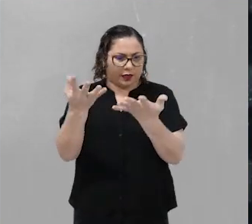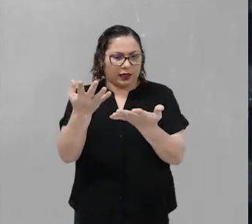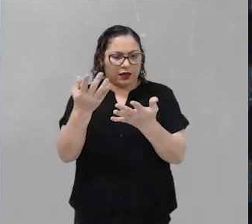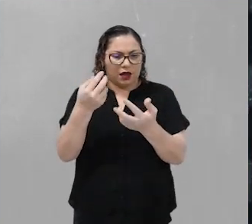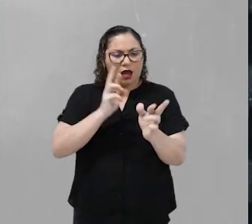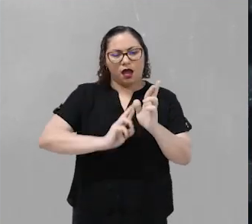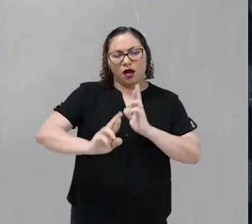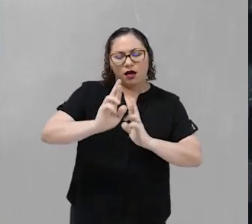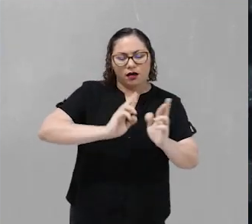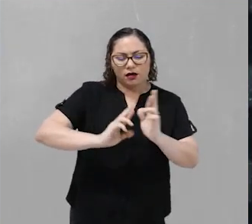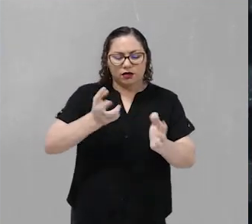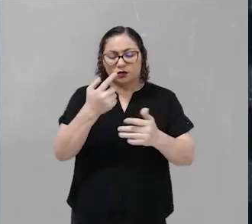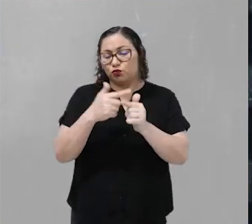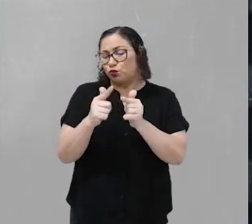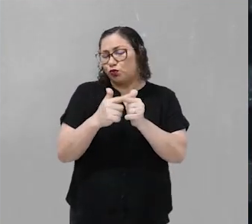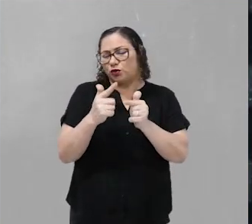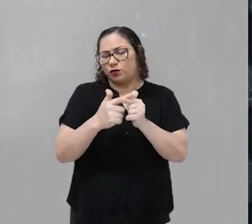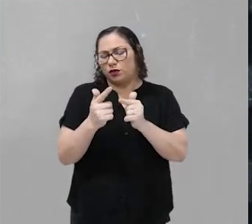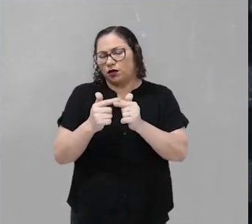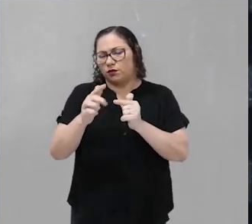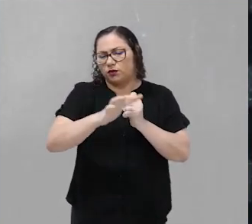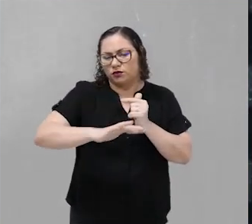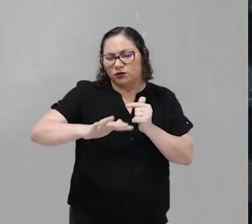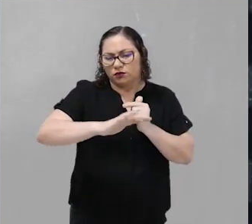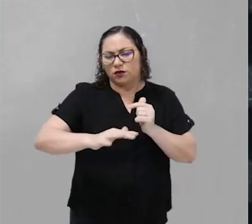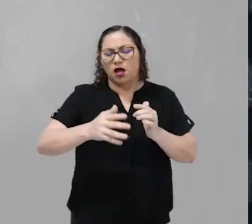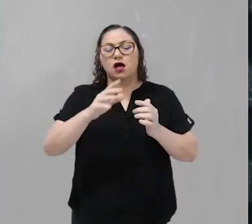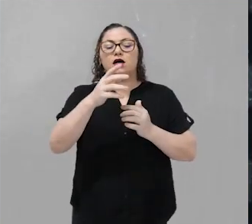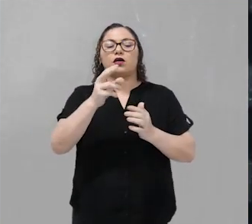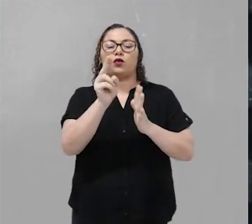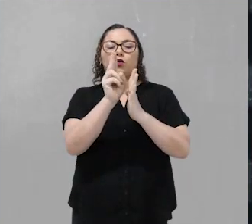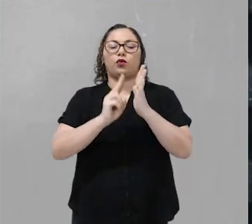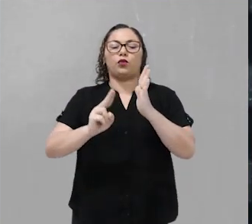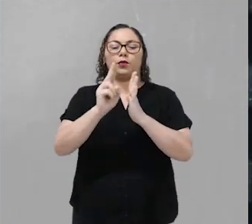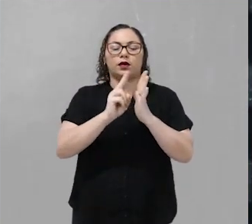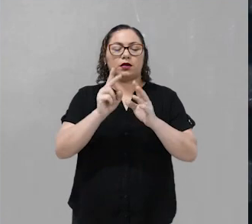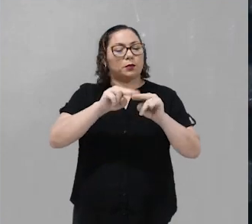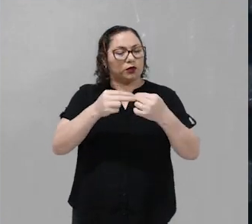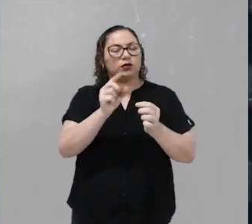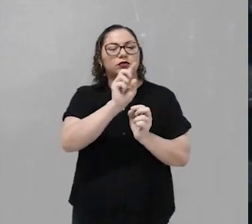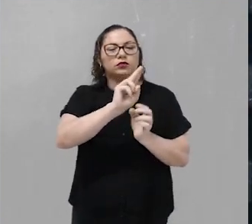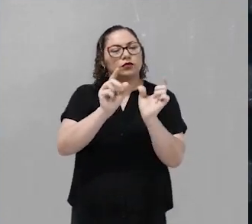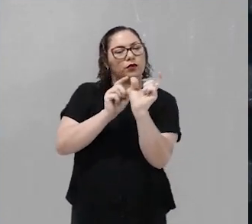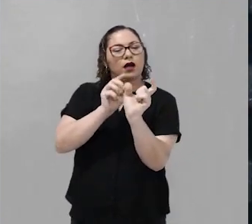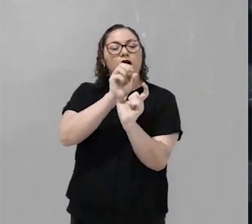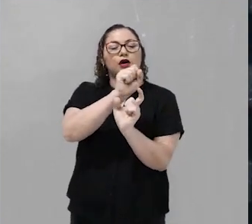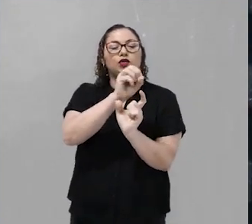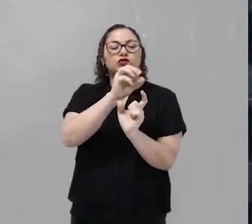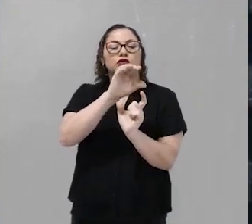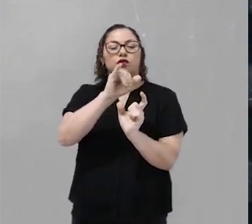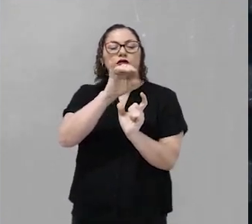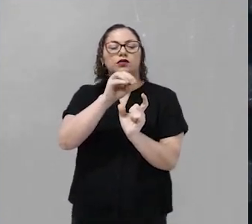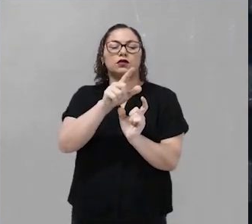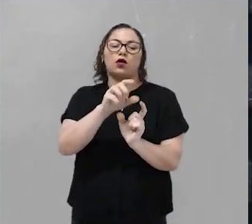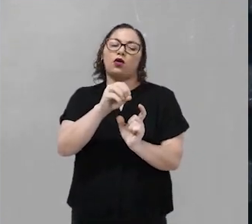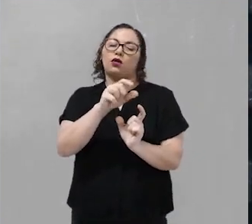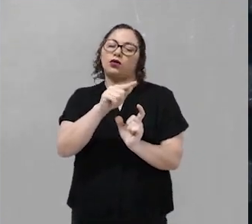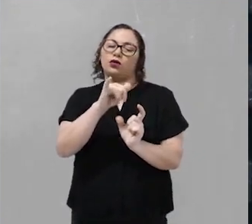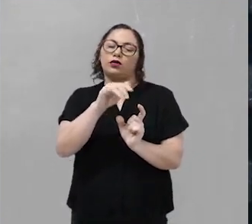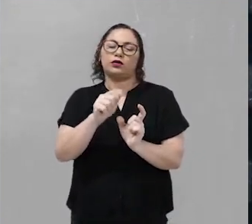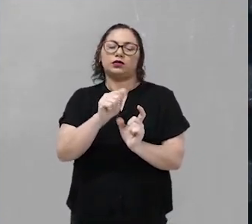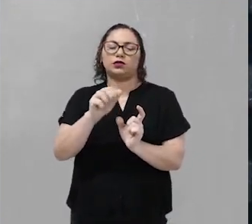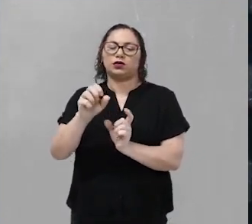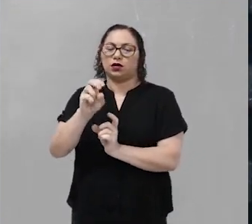problemas e questões da área urbana. Por isso o nome sociologia urbana. Das questões que envolvem ali o crescimento das cidades,